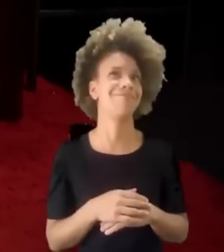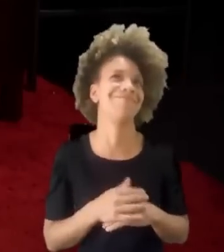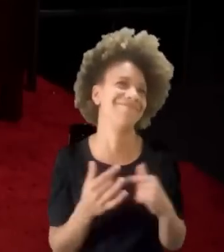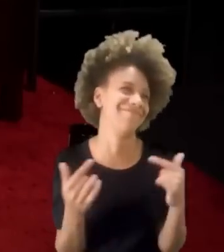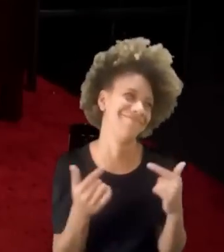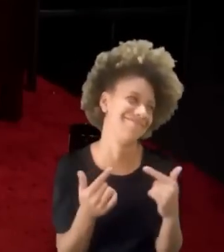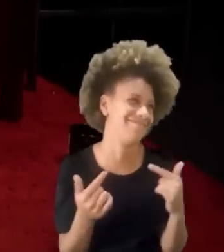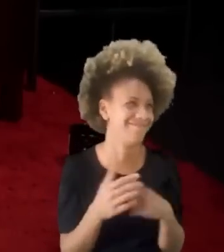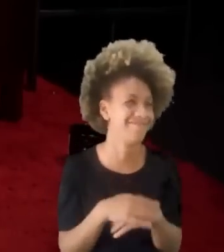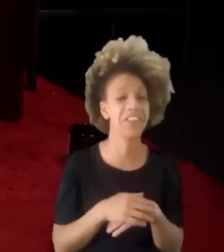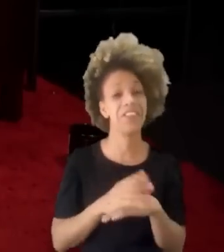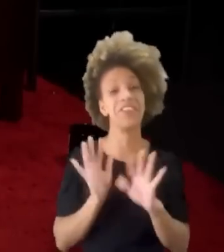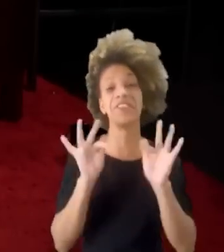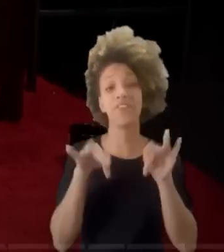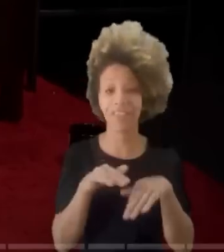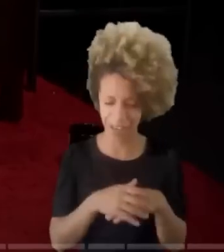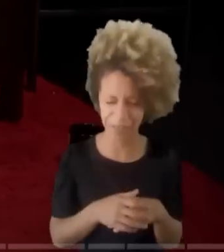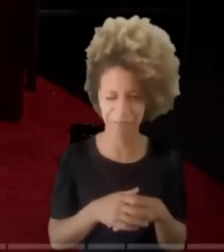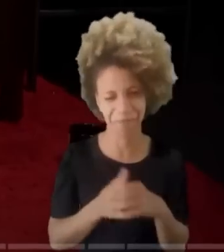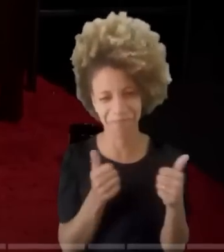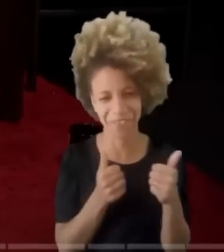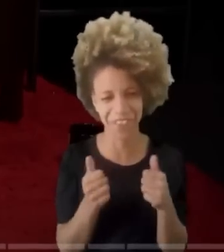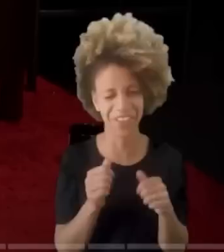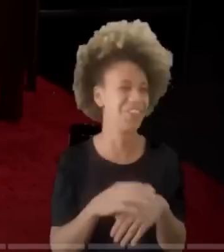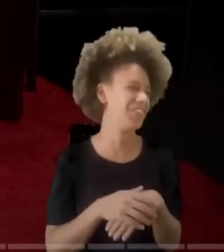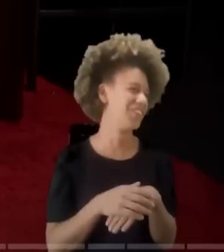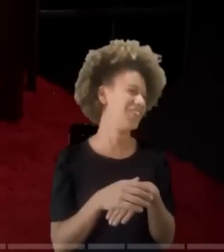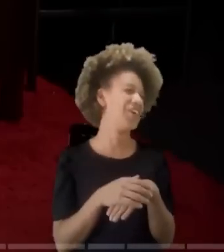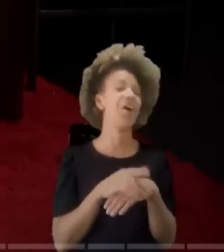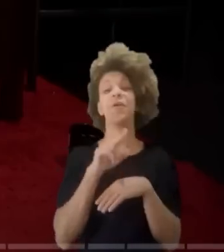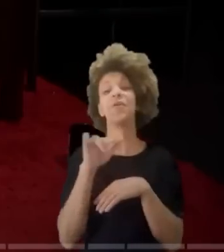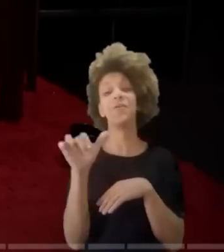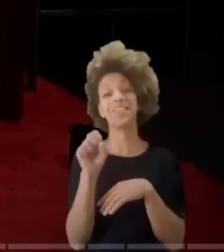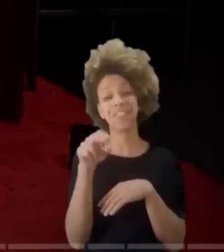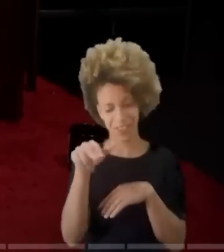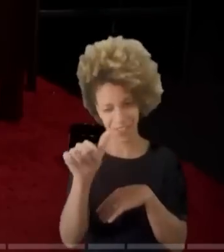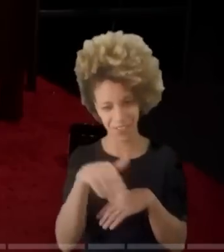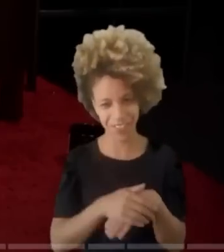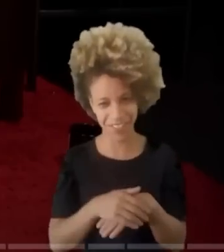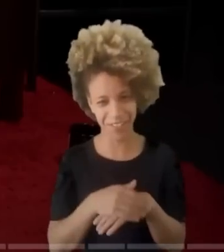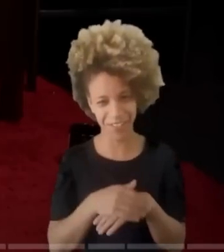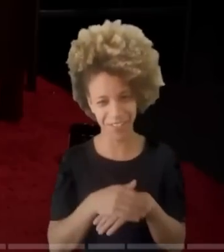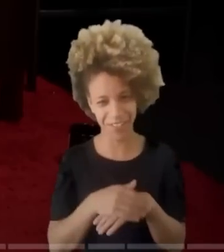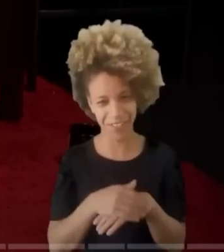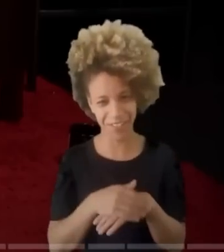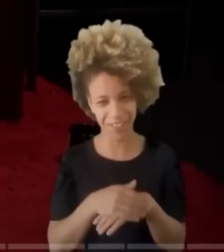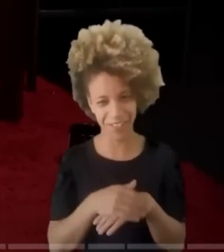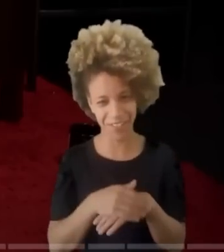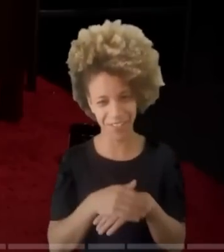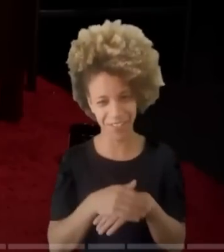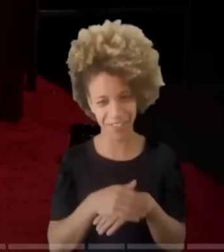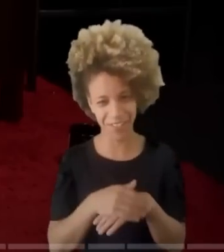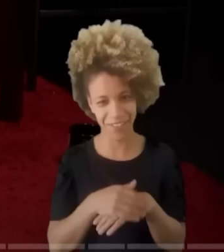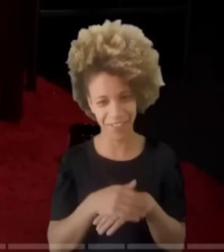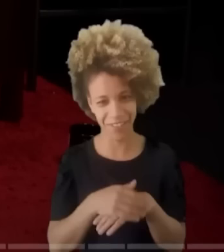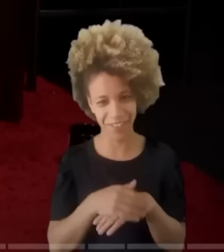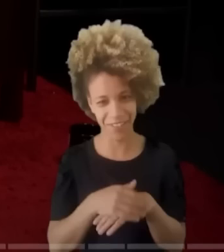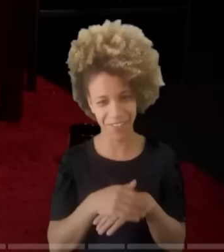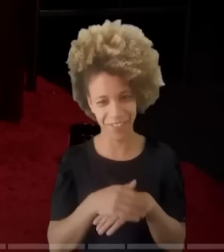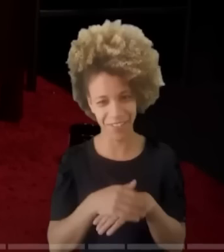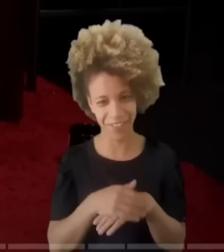então estamos encerrando a localização Ah eu vou salvar